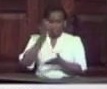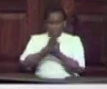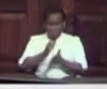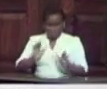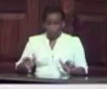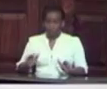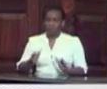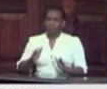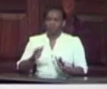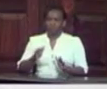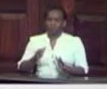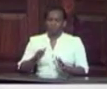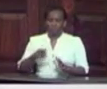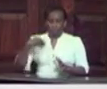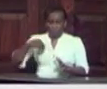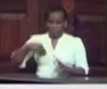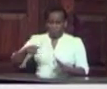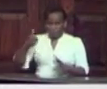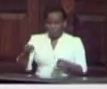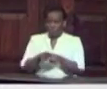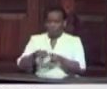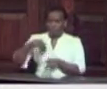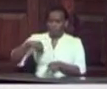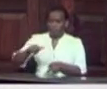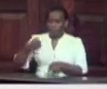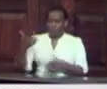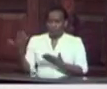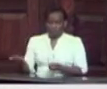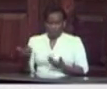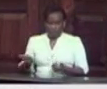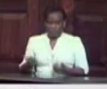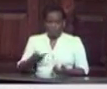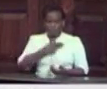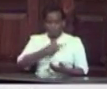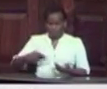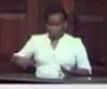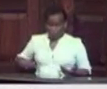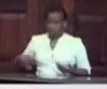acabar com o Renda Melhor e o Renda Melhor Jovem. Senhor